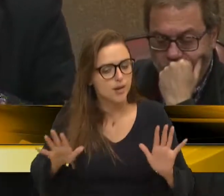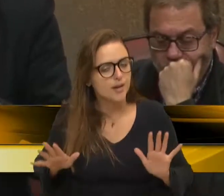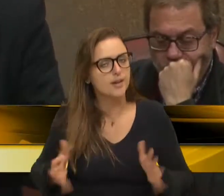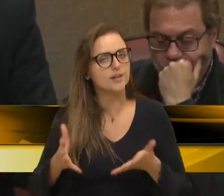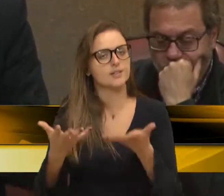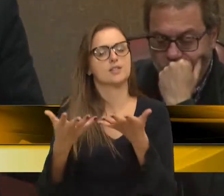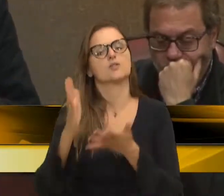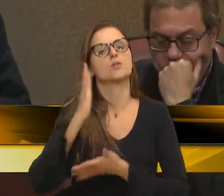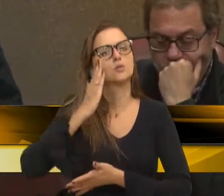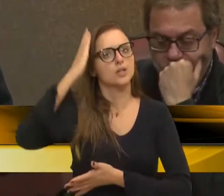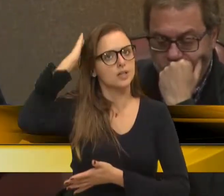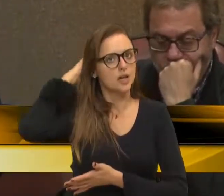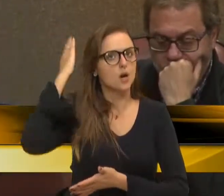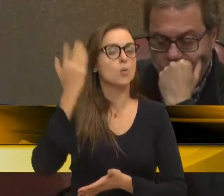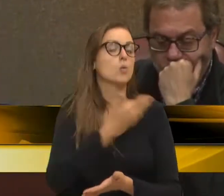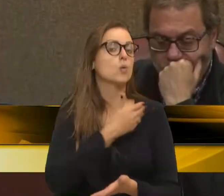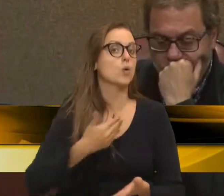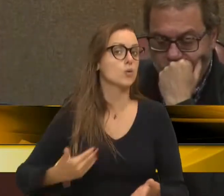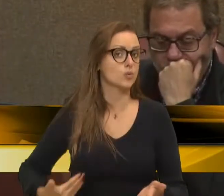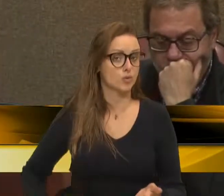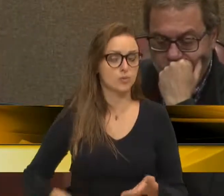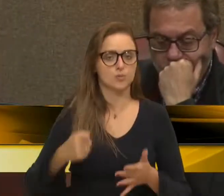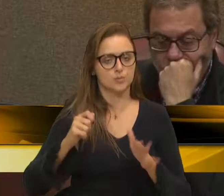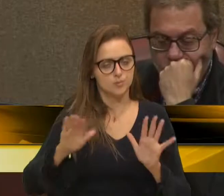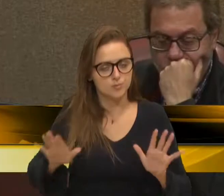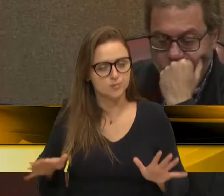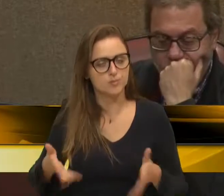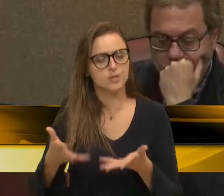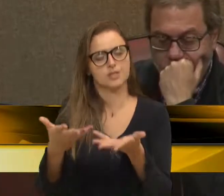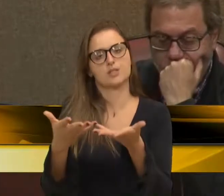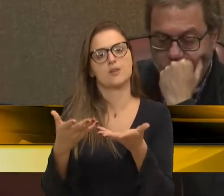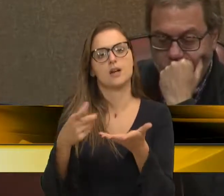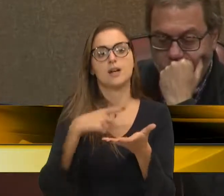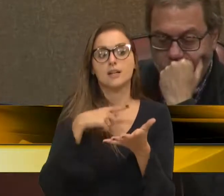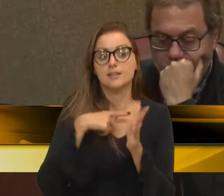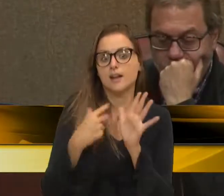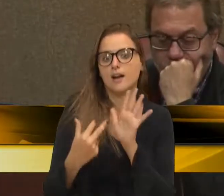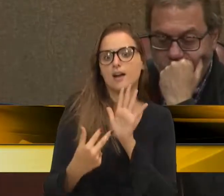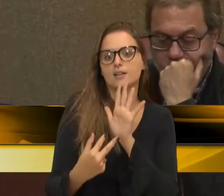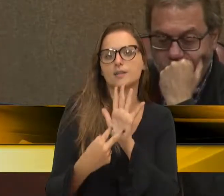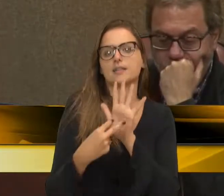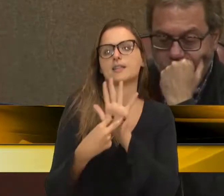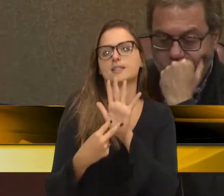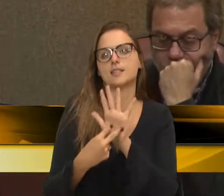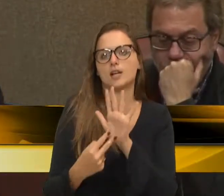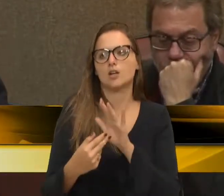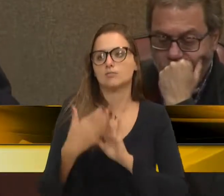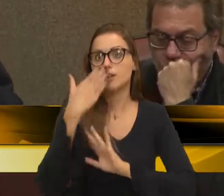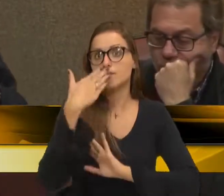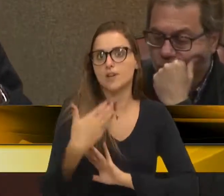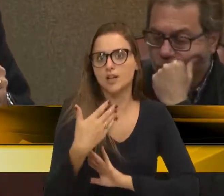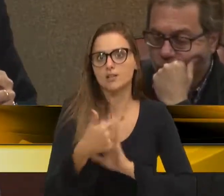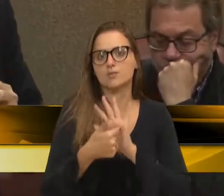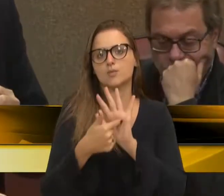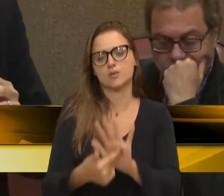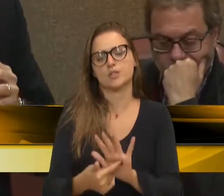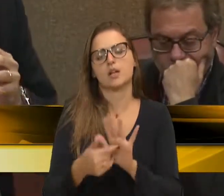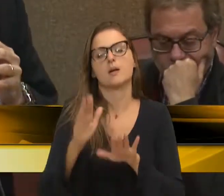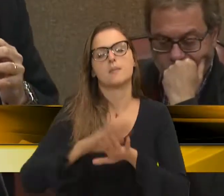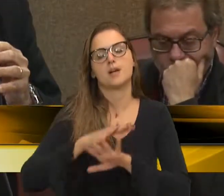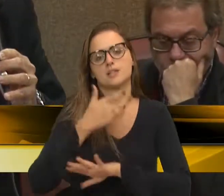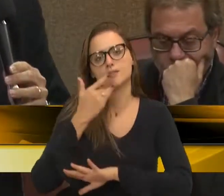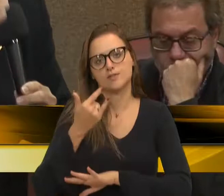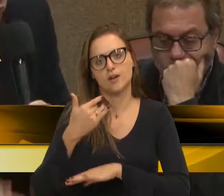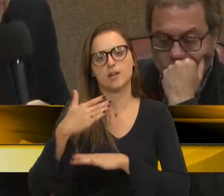O prefeito, o seu governo, precisa incentivar, estar à frente, facilitar, né, os novos negócios,